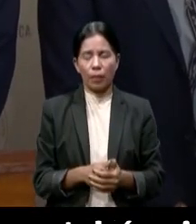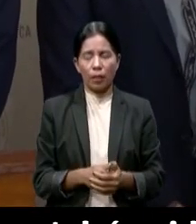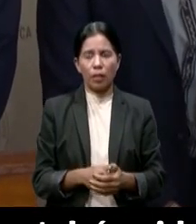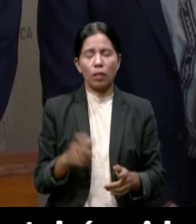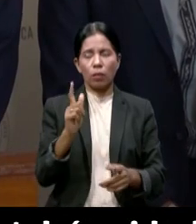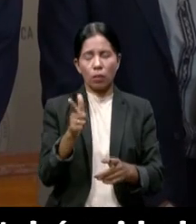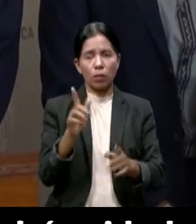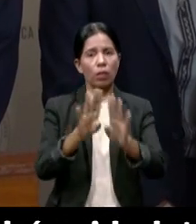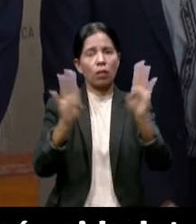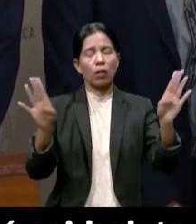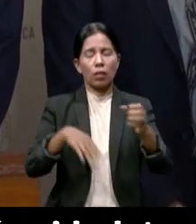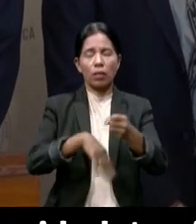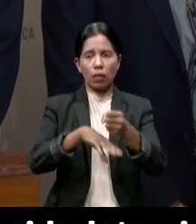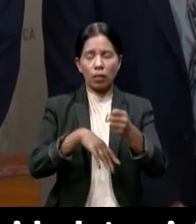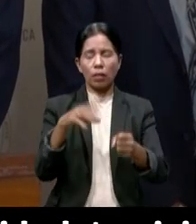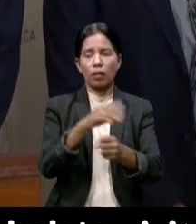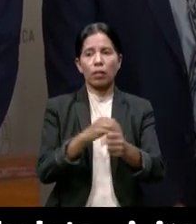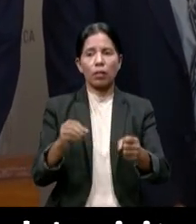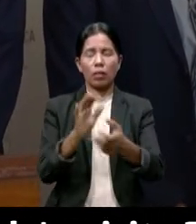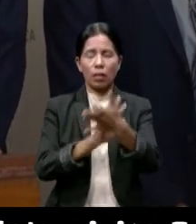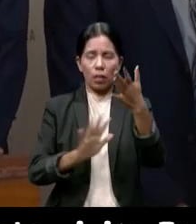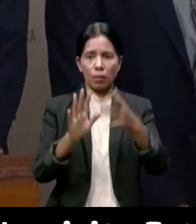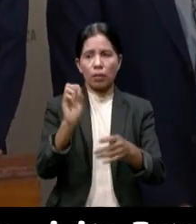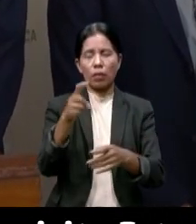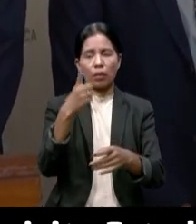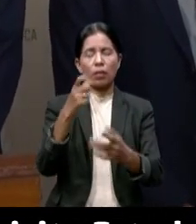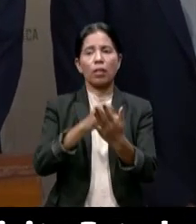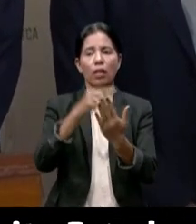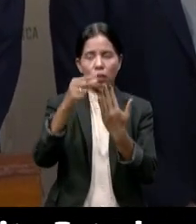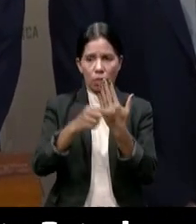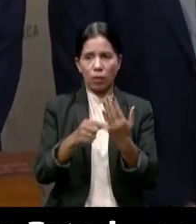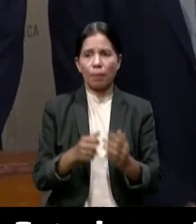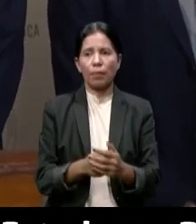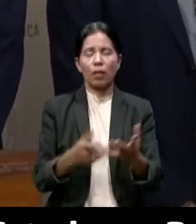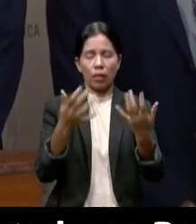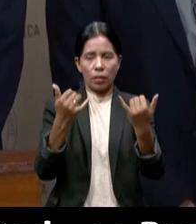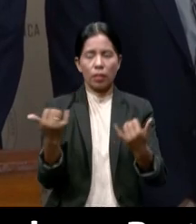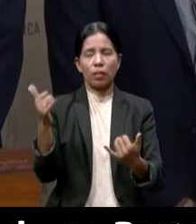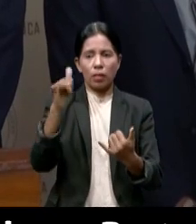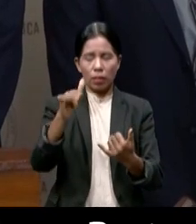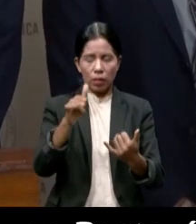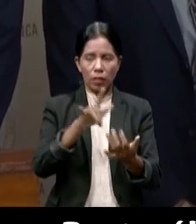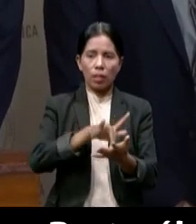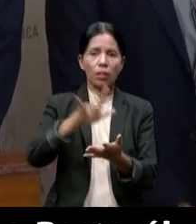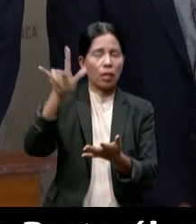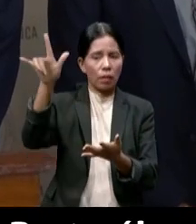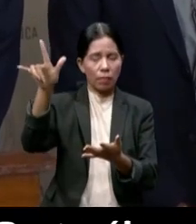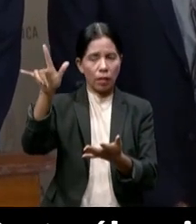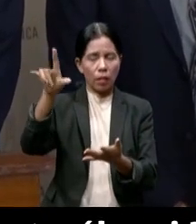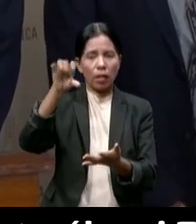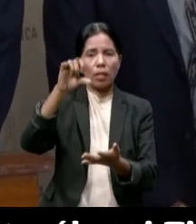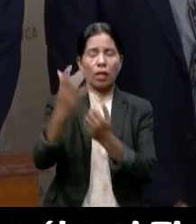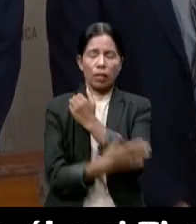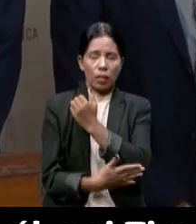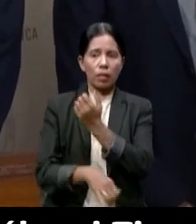no dia cerimônia de encerramento dia 11 de agosto. Até essa né, se deslocar a França